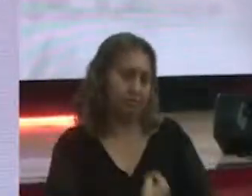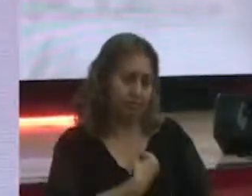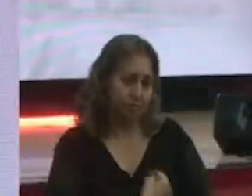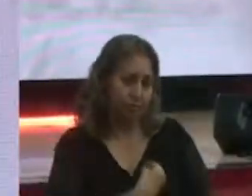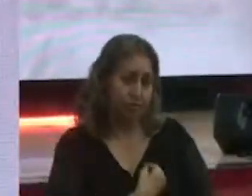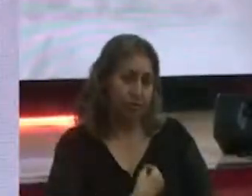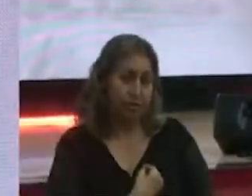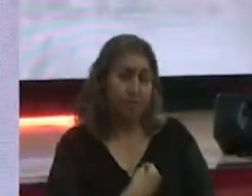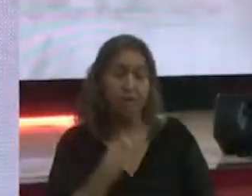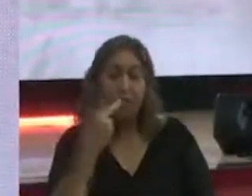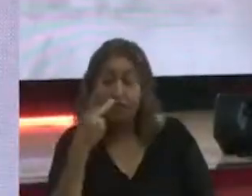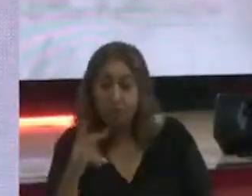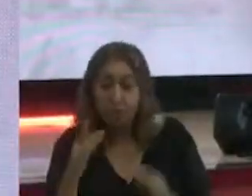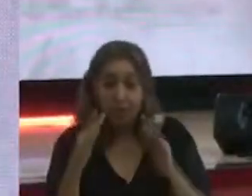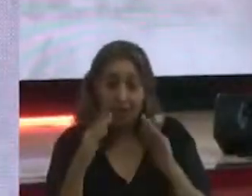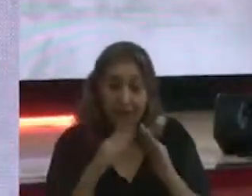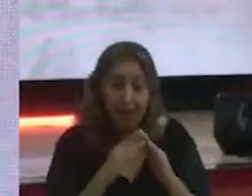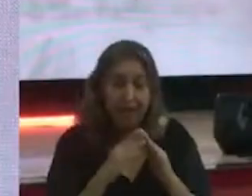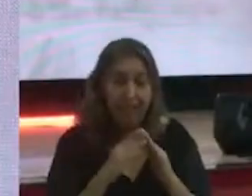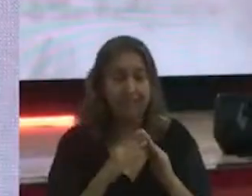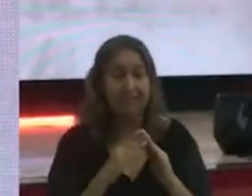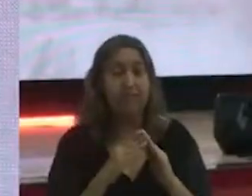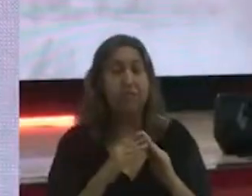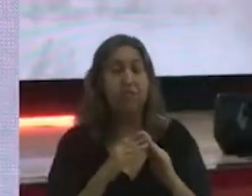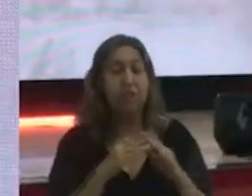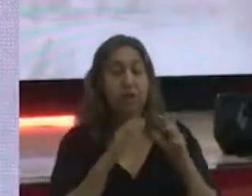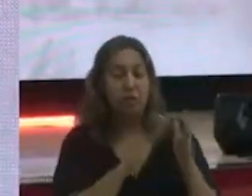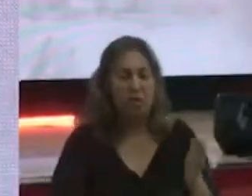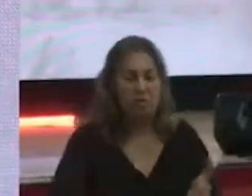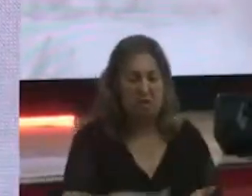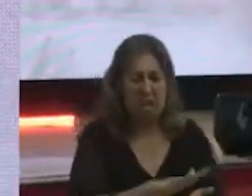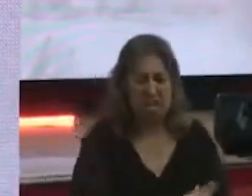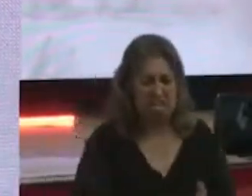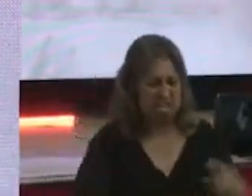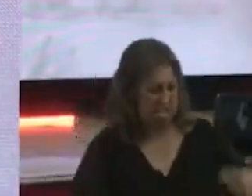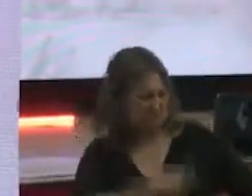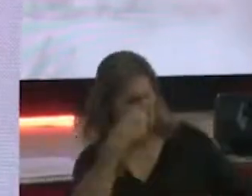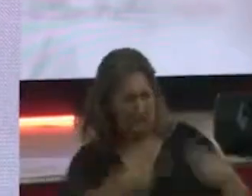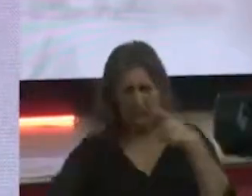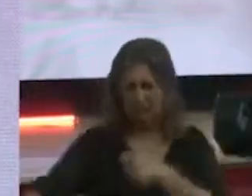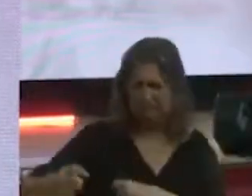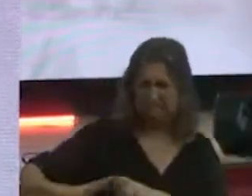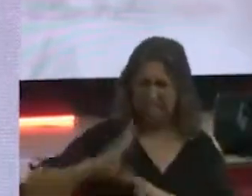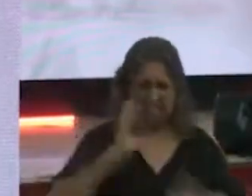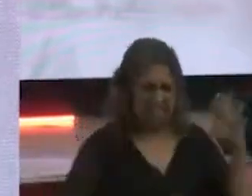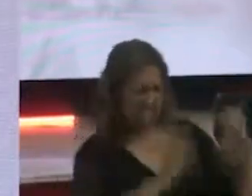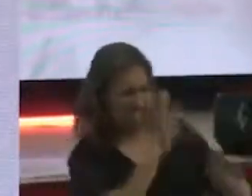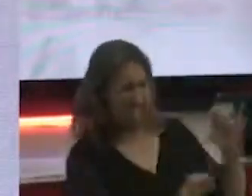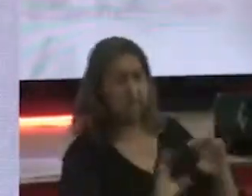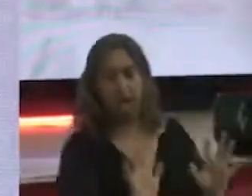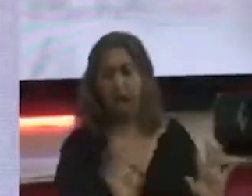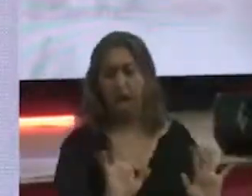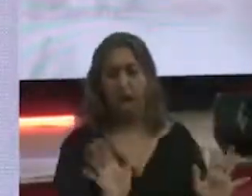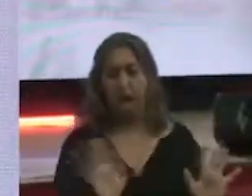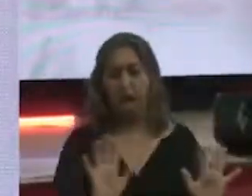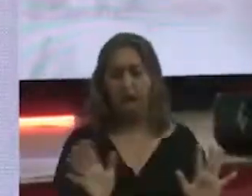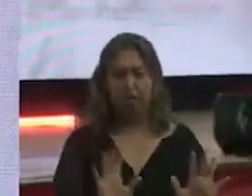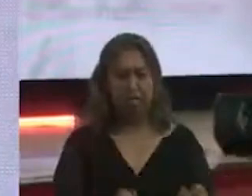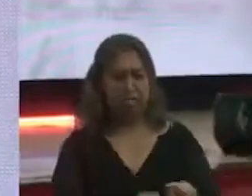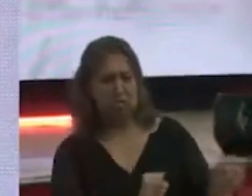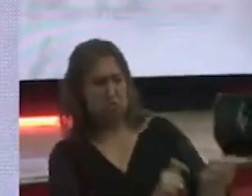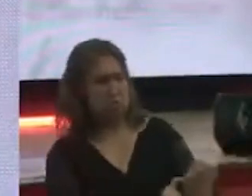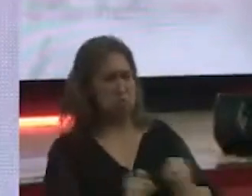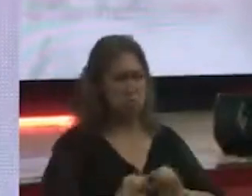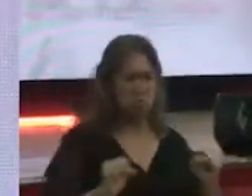para que a sua casa não seja um ambiente de Guerra Não não seja um ambiente de tensões